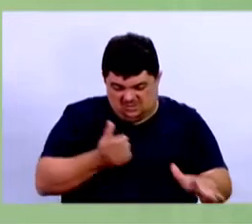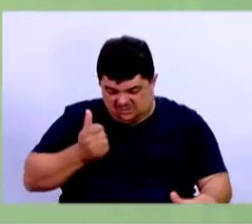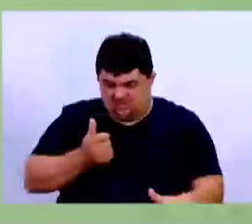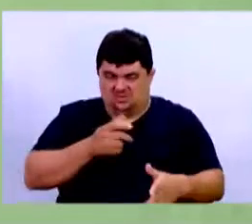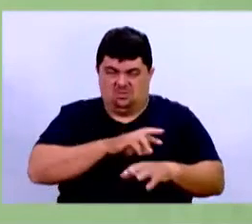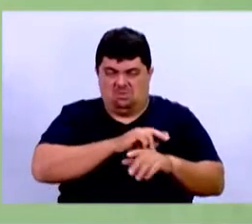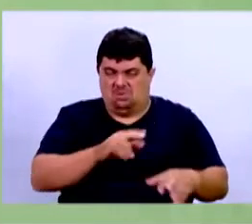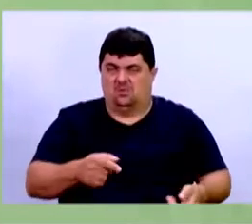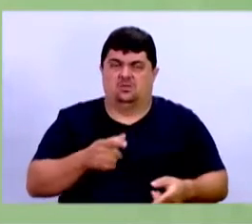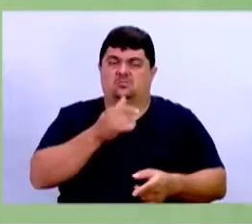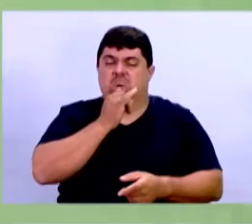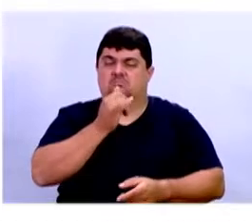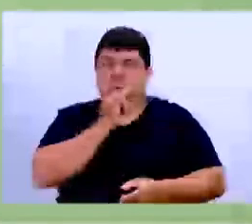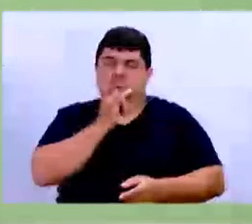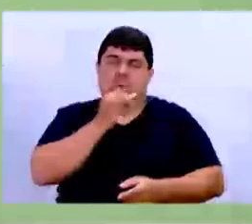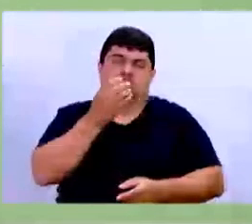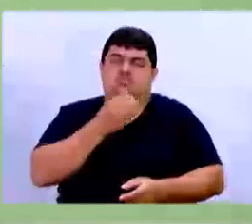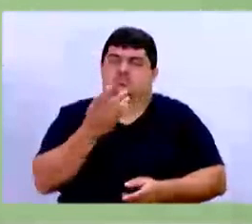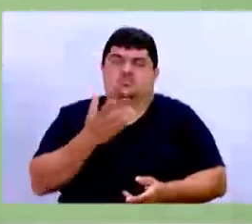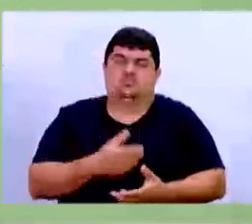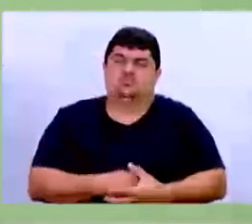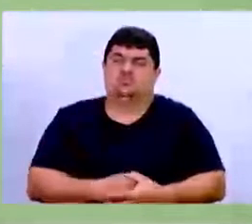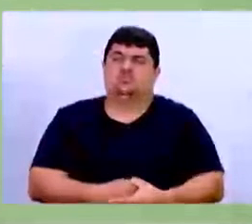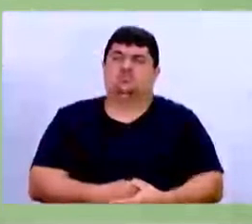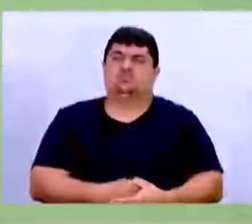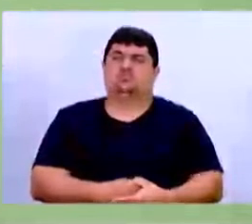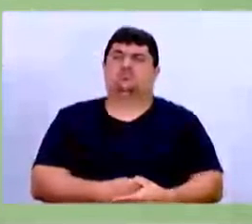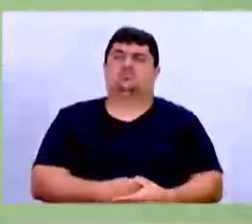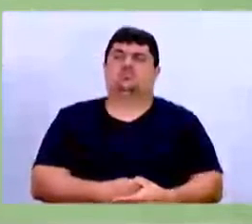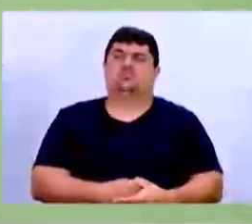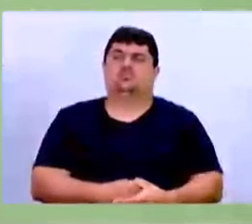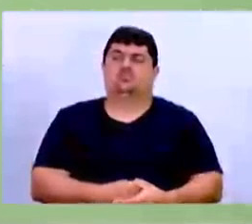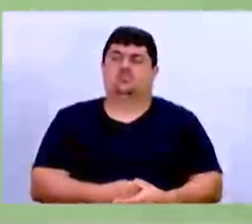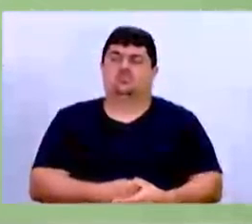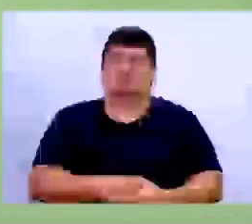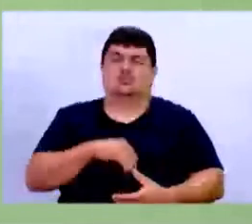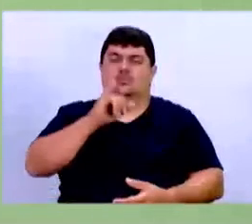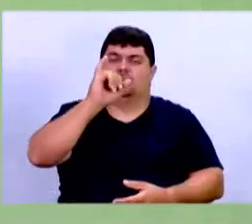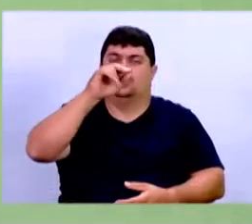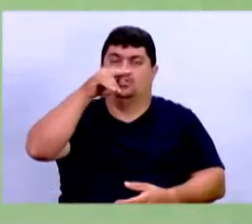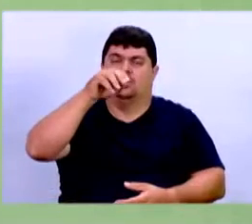inserção. Exemplos aí da utilização dele. Comando